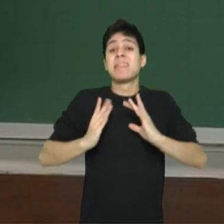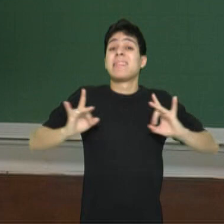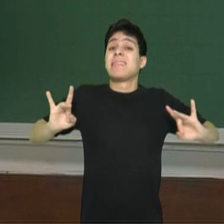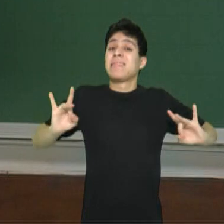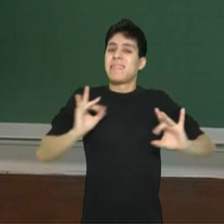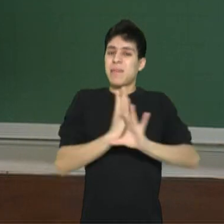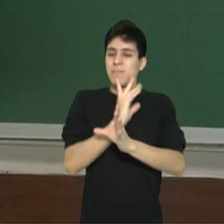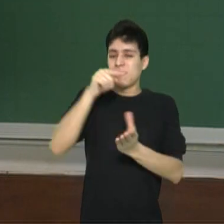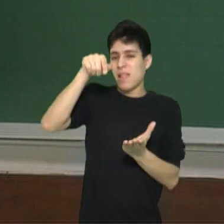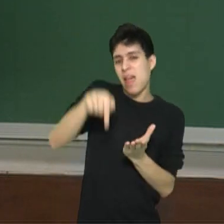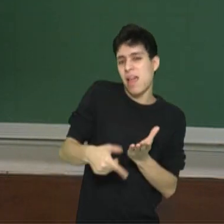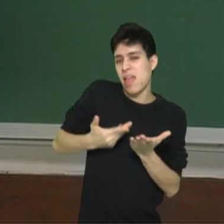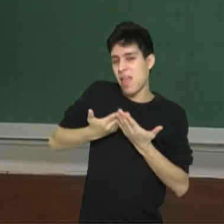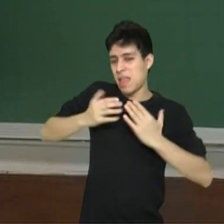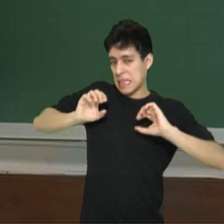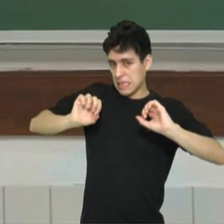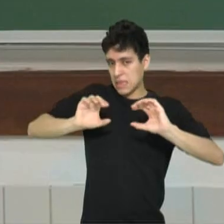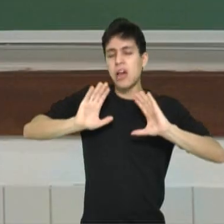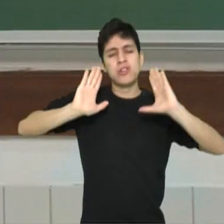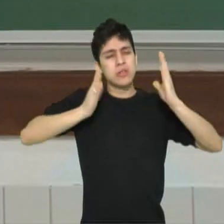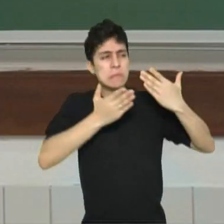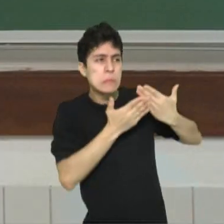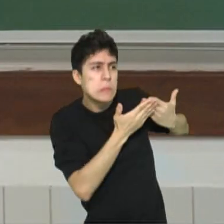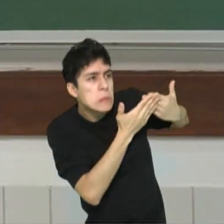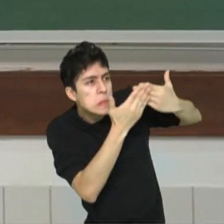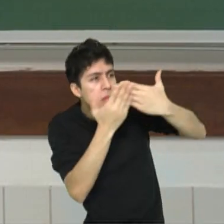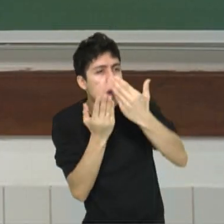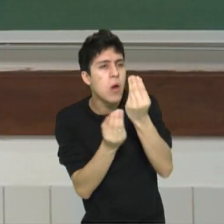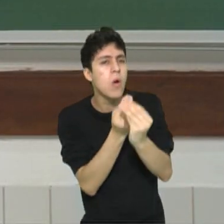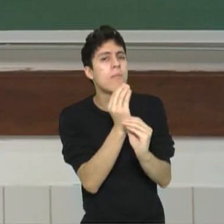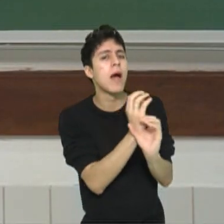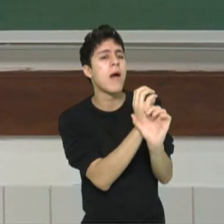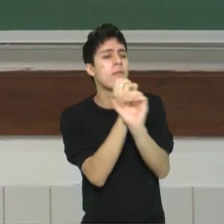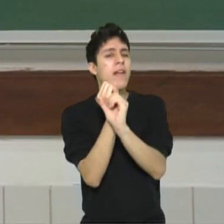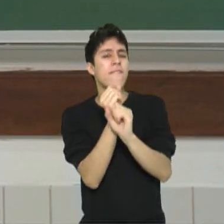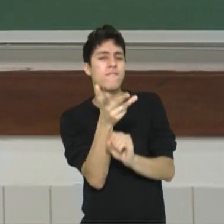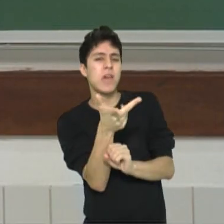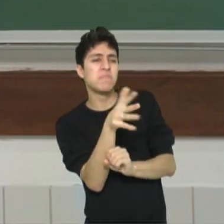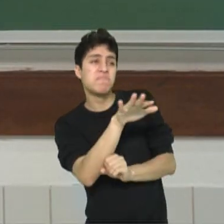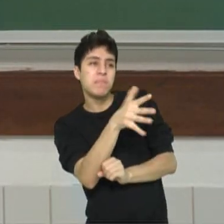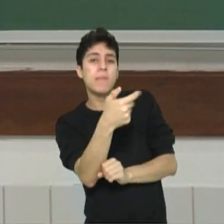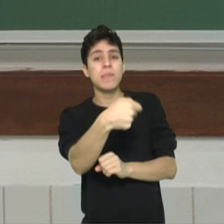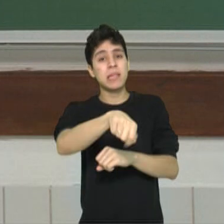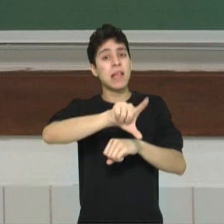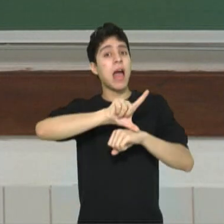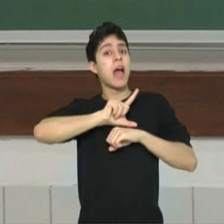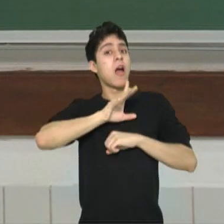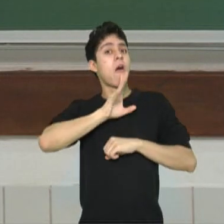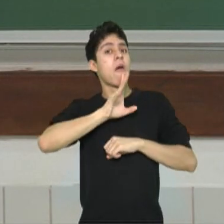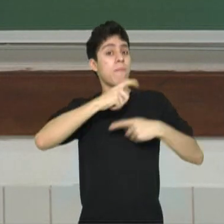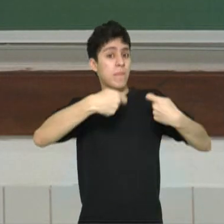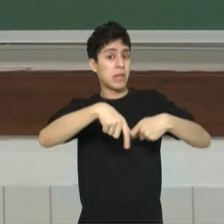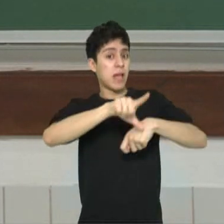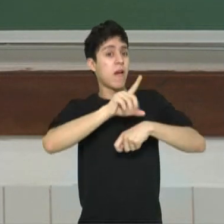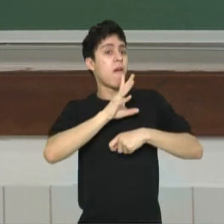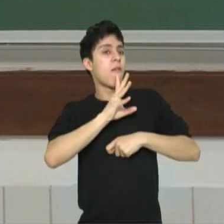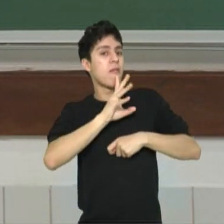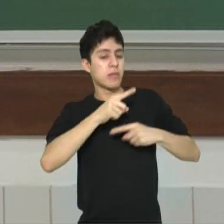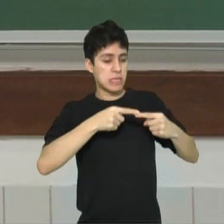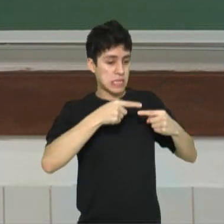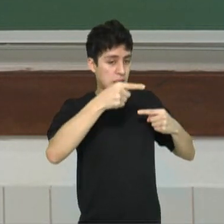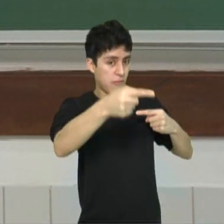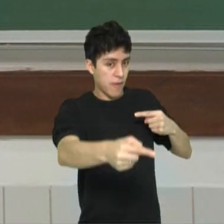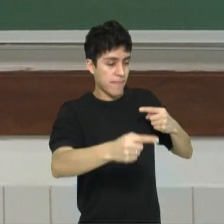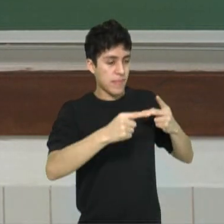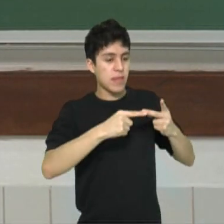Então, olha só, a gente viu que para calcular a velocidade média, nós precisamos conhecer deslocamento e intervalo